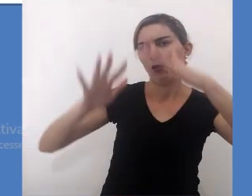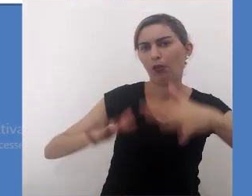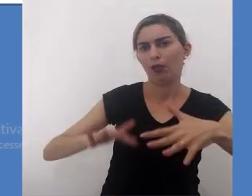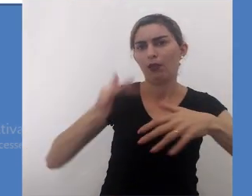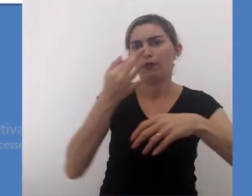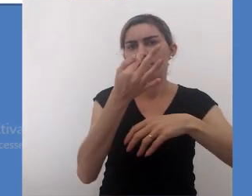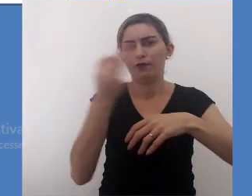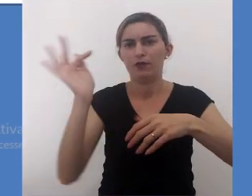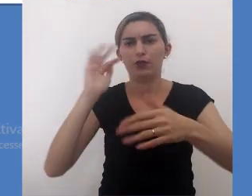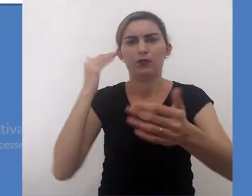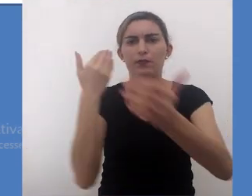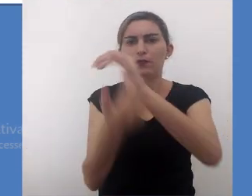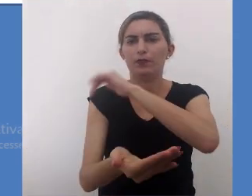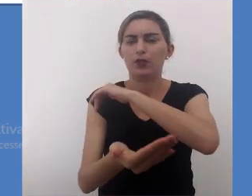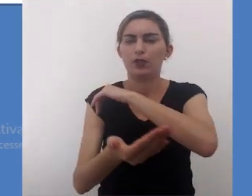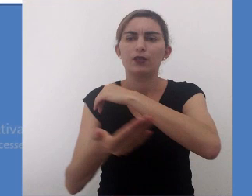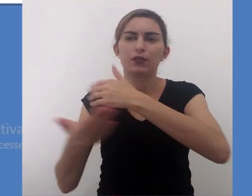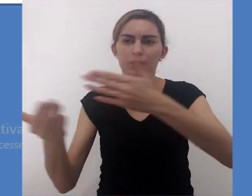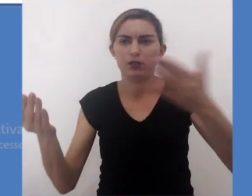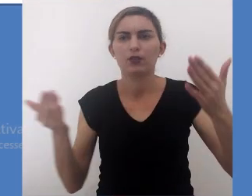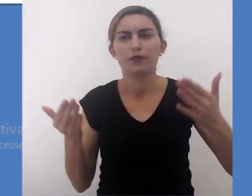com a derrota da França na